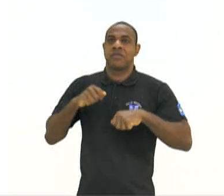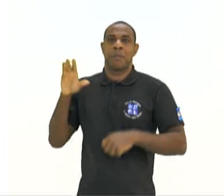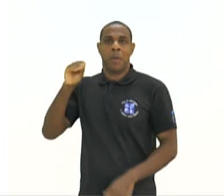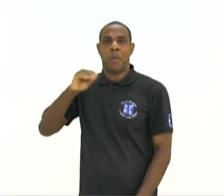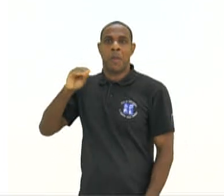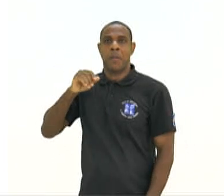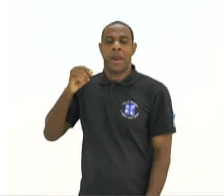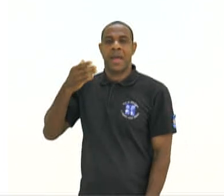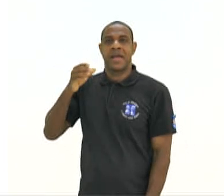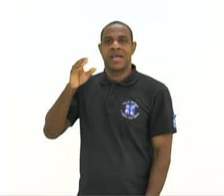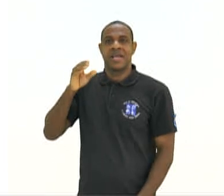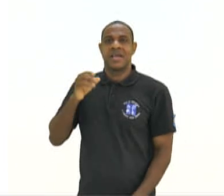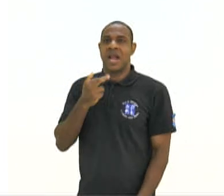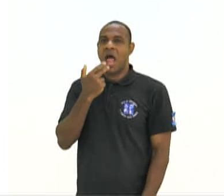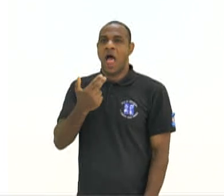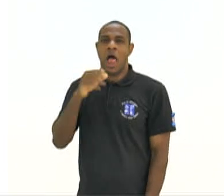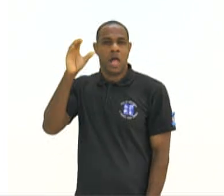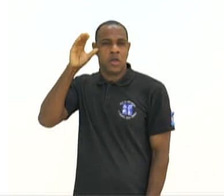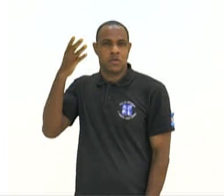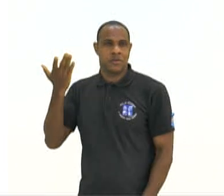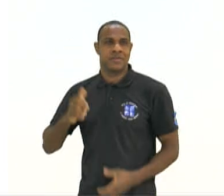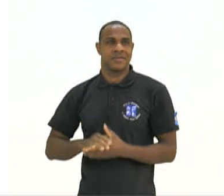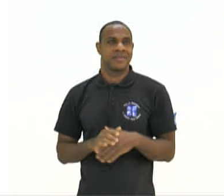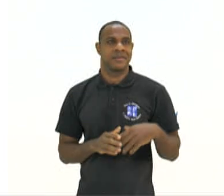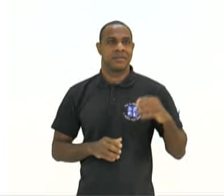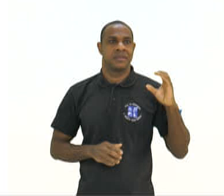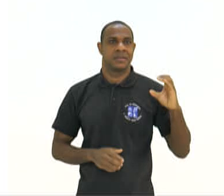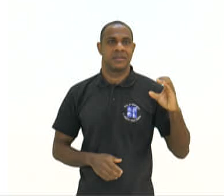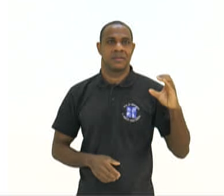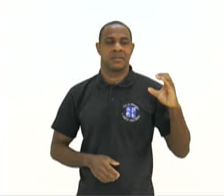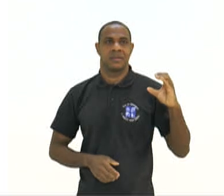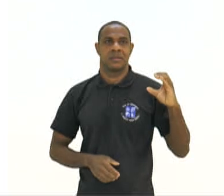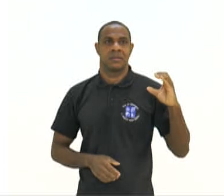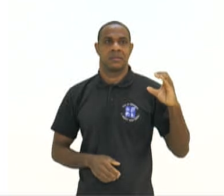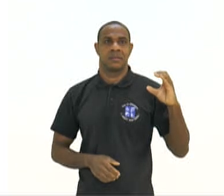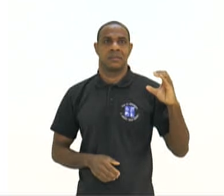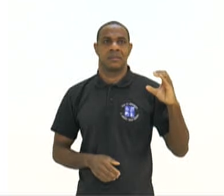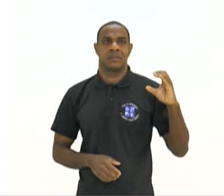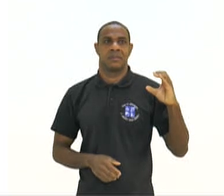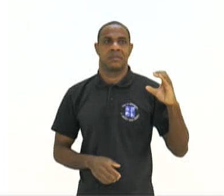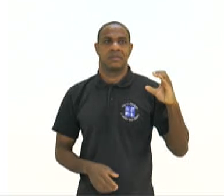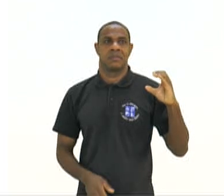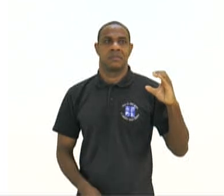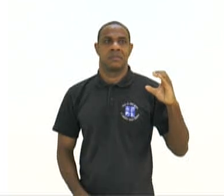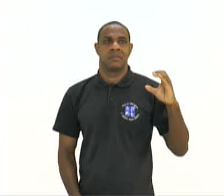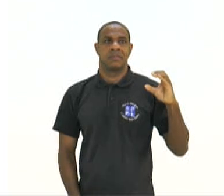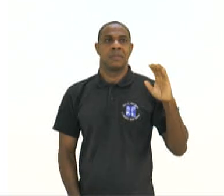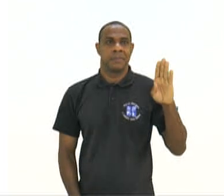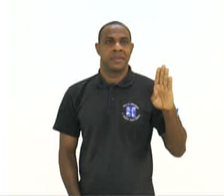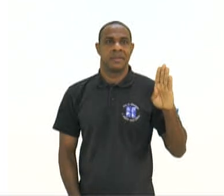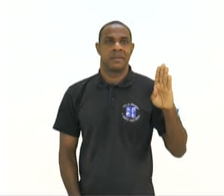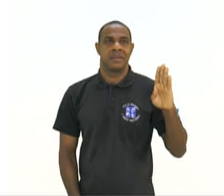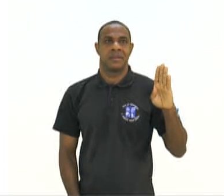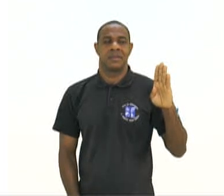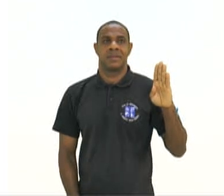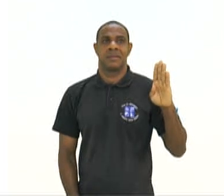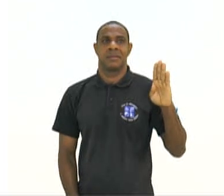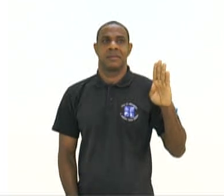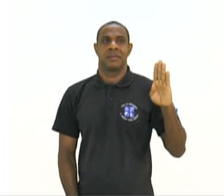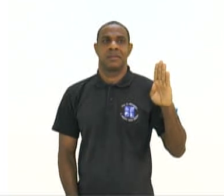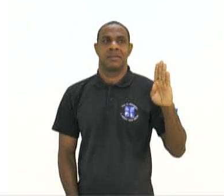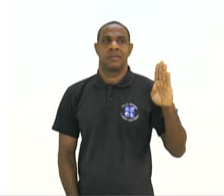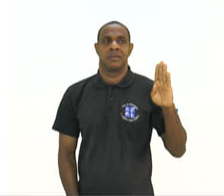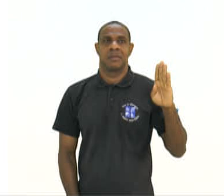man lives next door? C. What's the name of the river goes through the